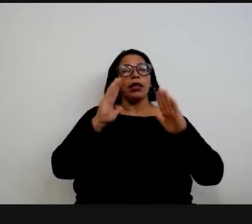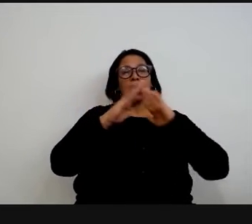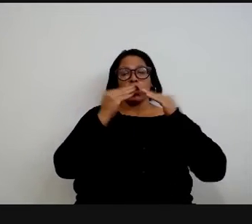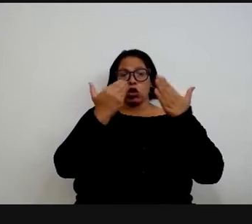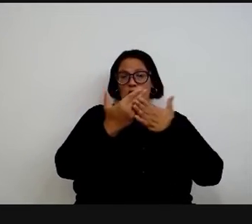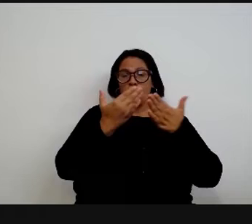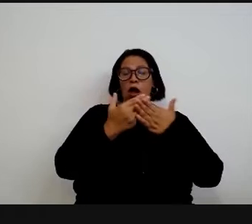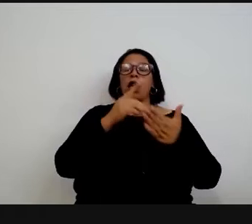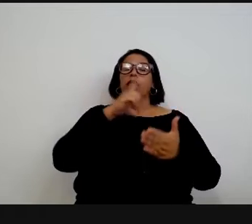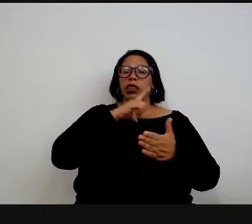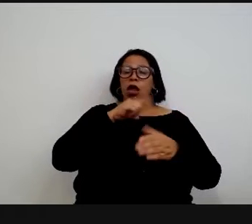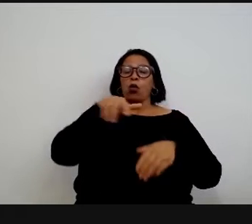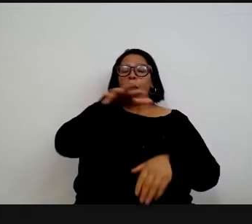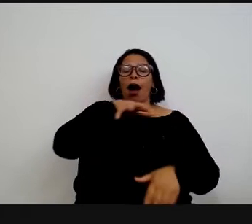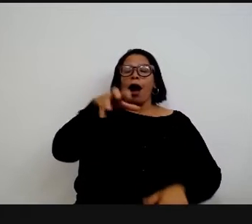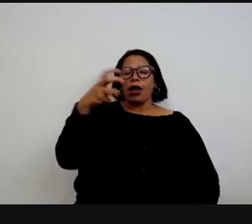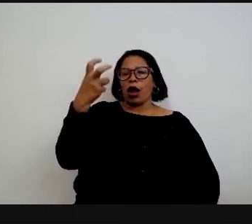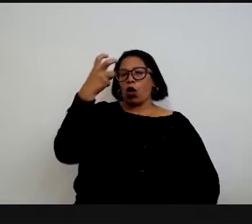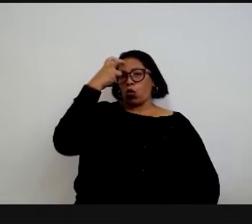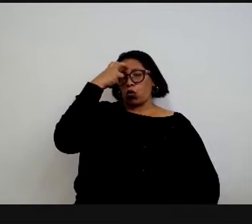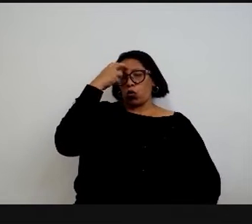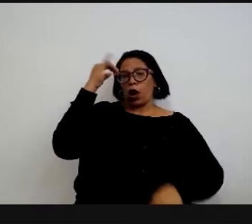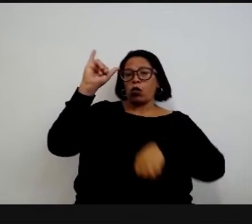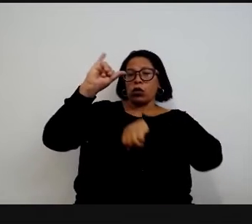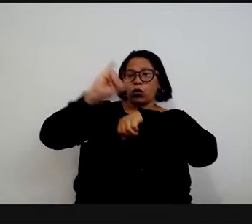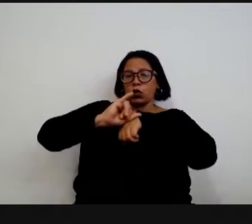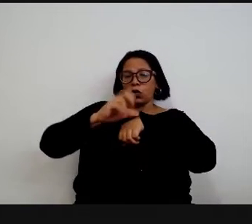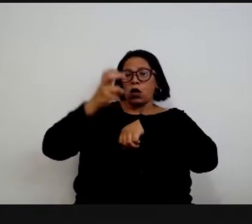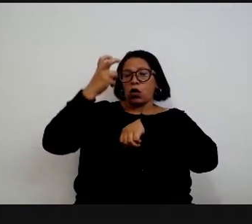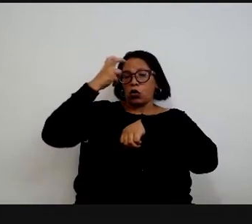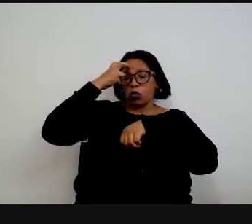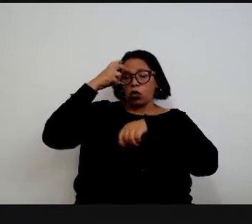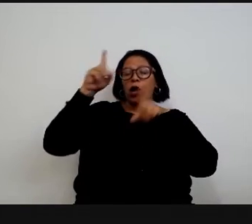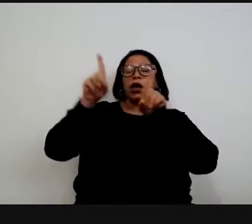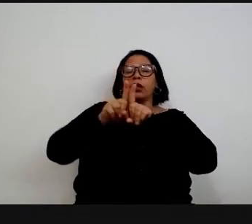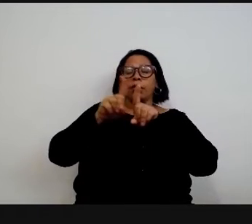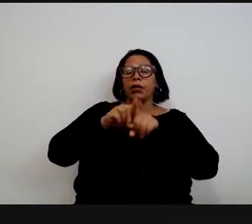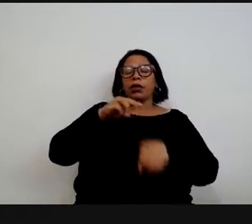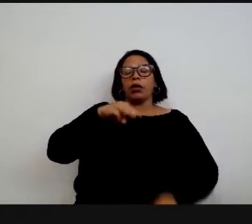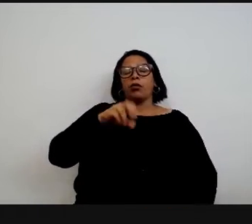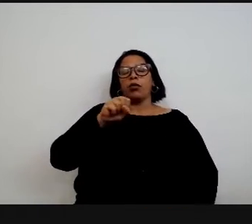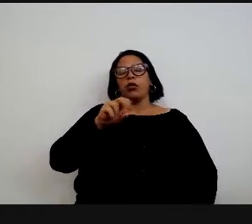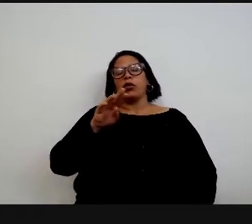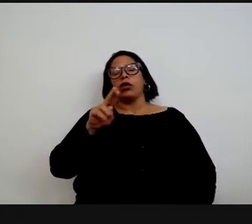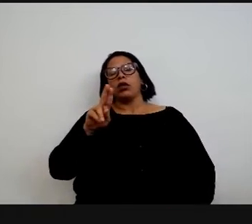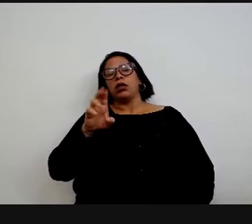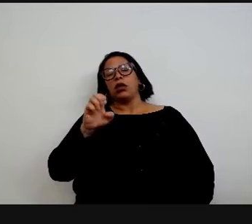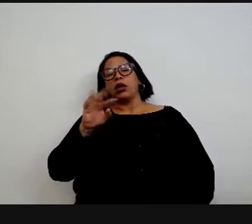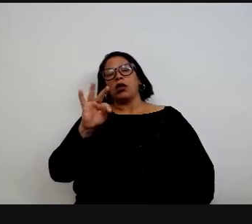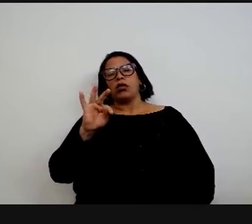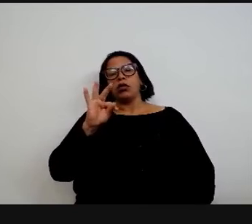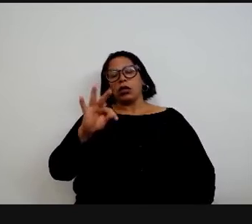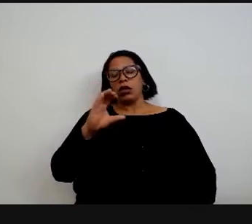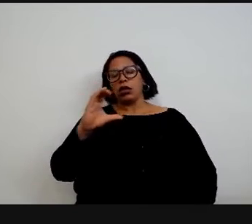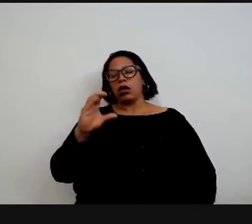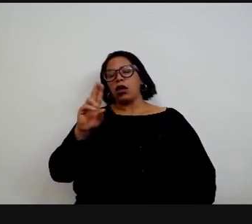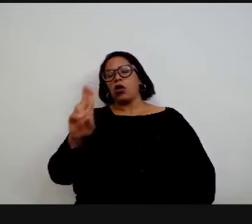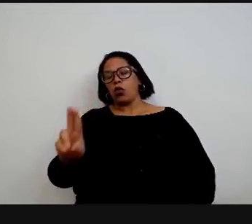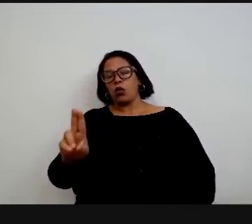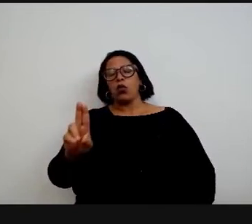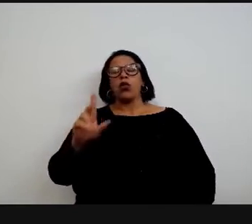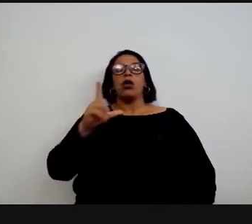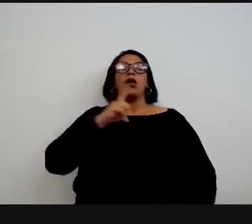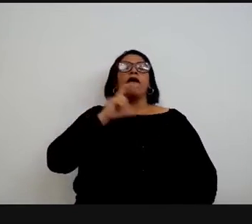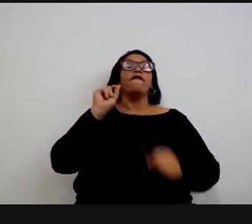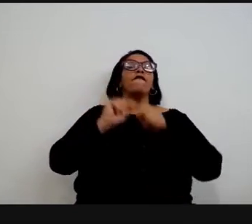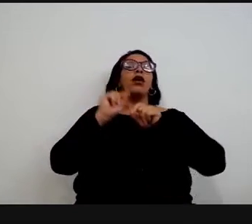uma área cultural, né? Então nós temos o Centro Cultural lá e o Museu do TCU no próprio prédio do ISC. Então, o que é que